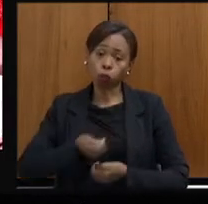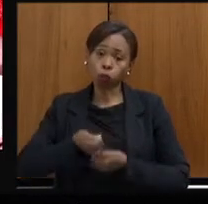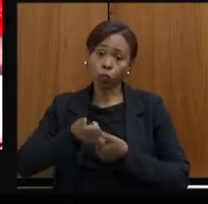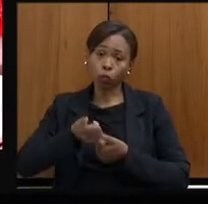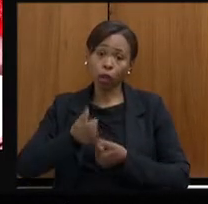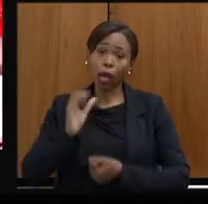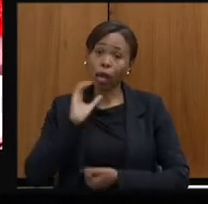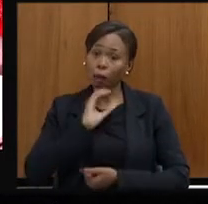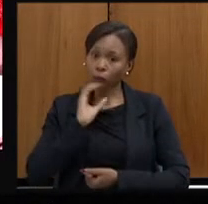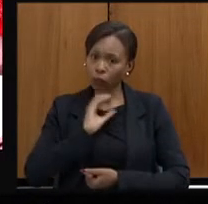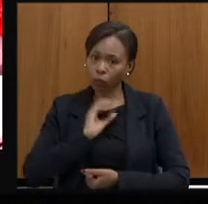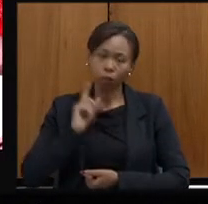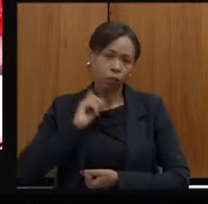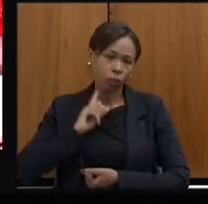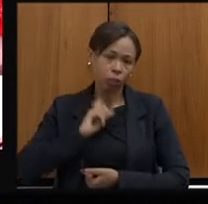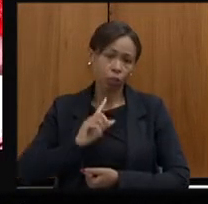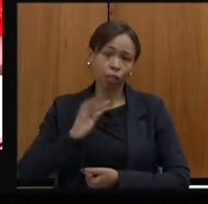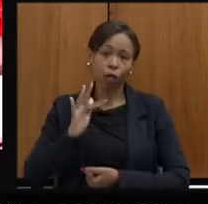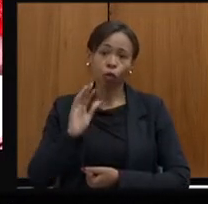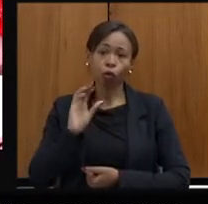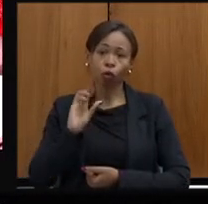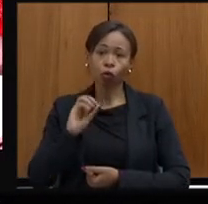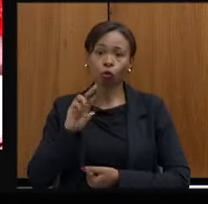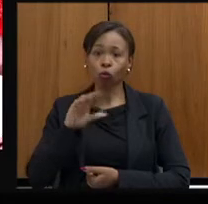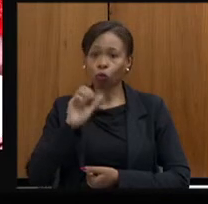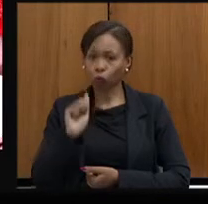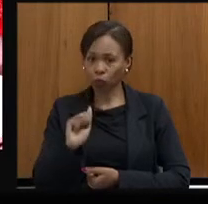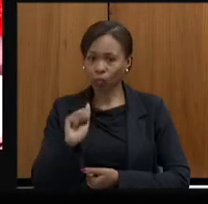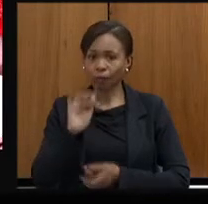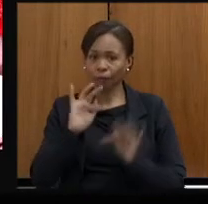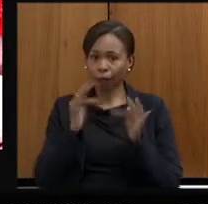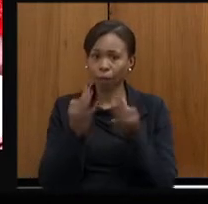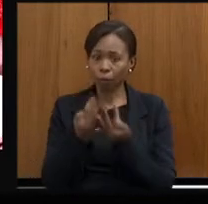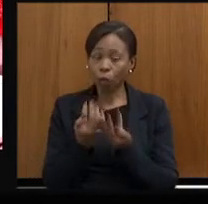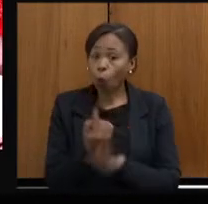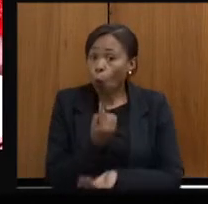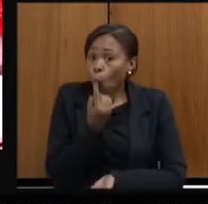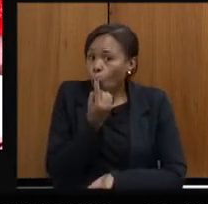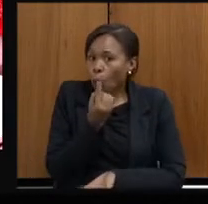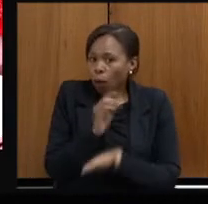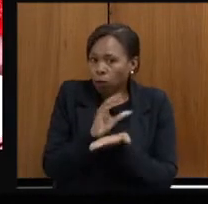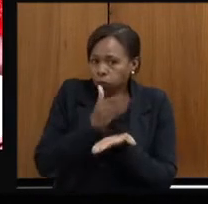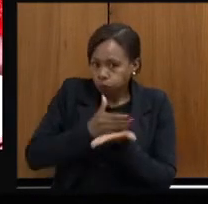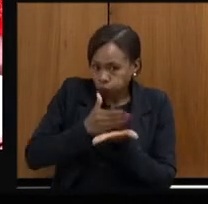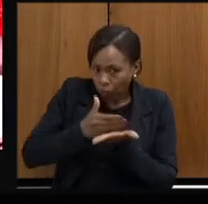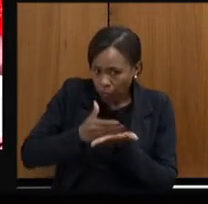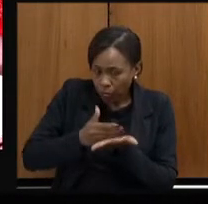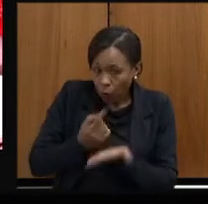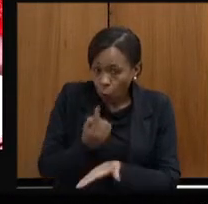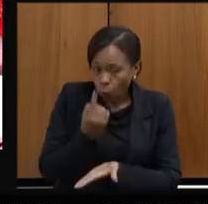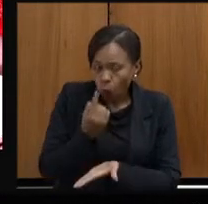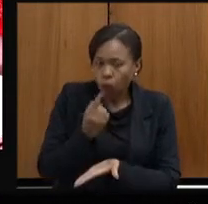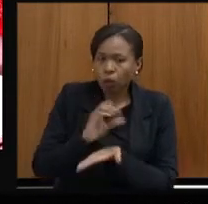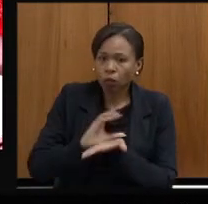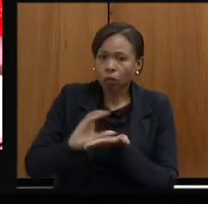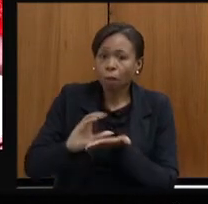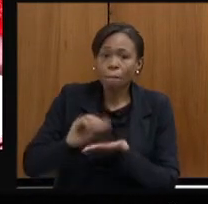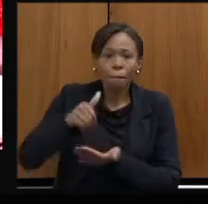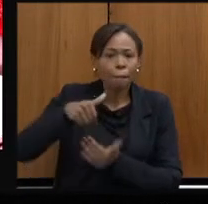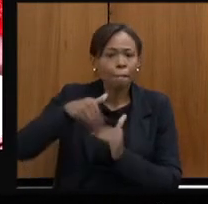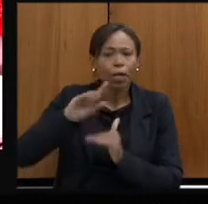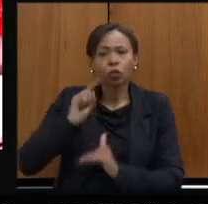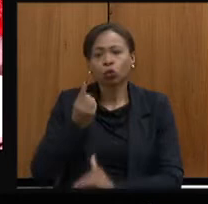Família, foram mais de 650 milhões, uma parcela única de R$ 600, de mais de 1 milhão de